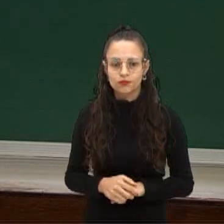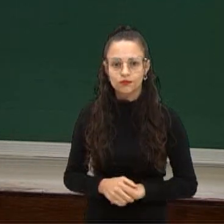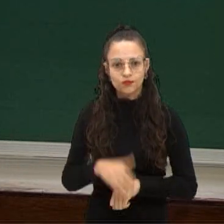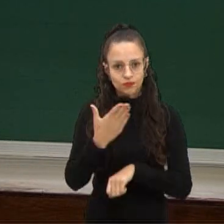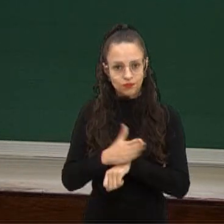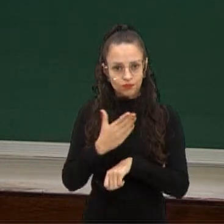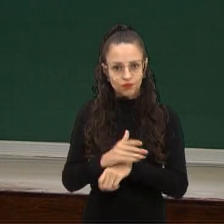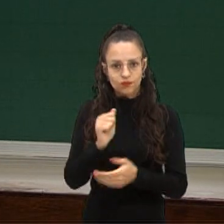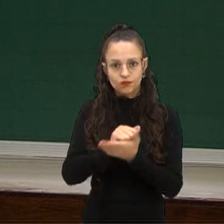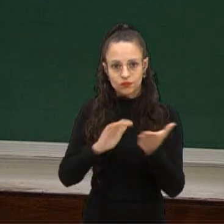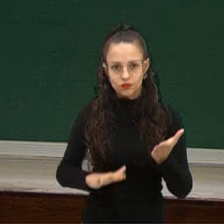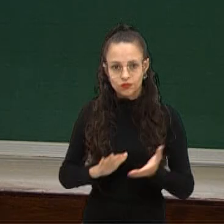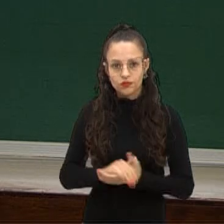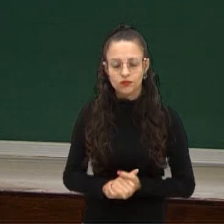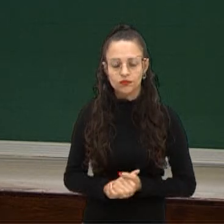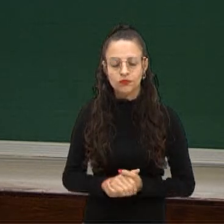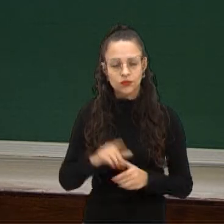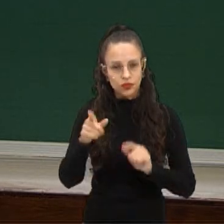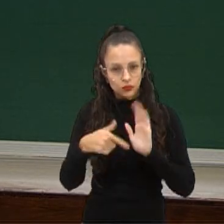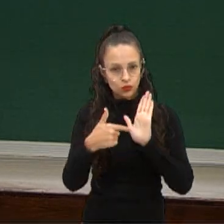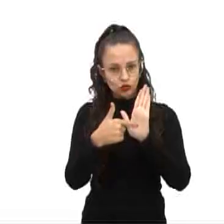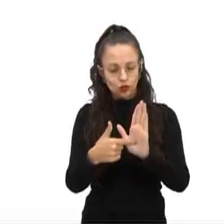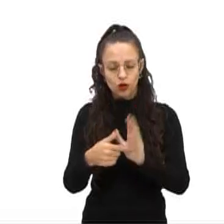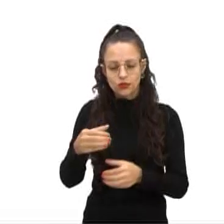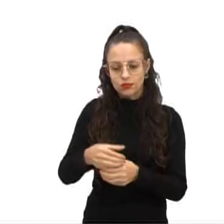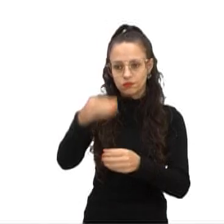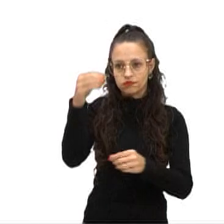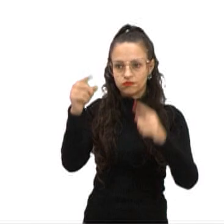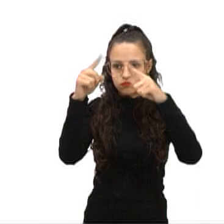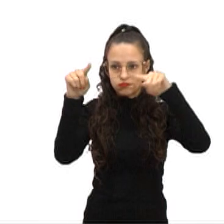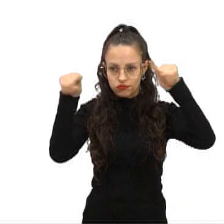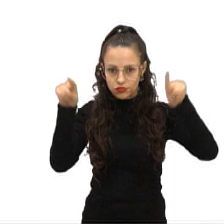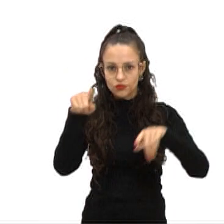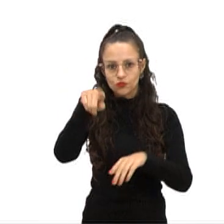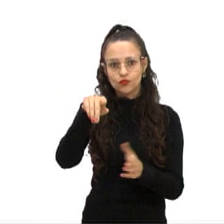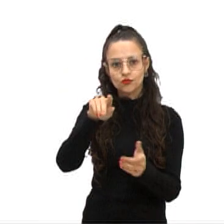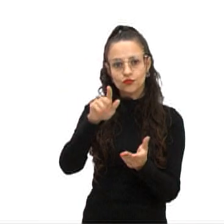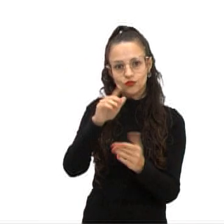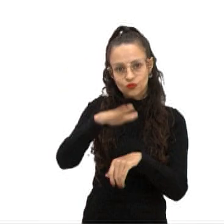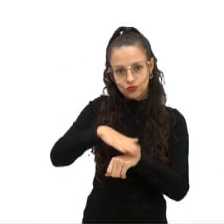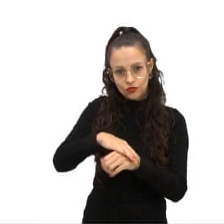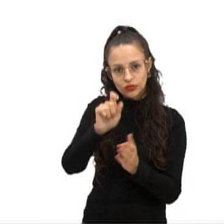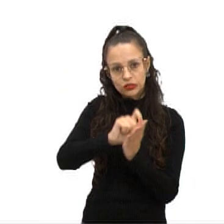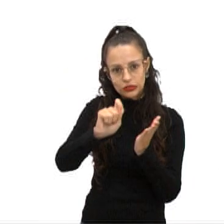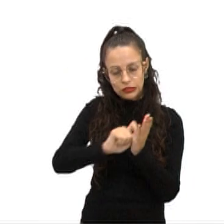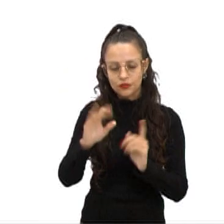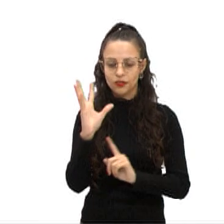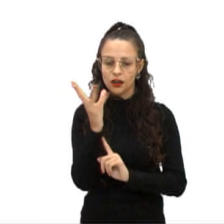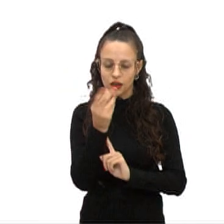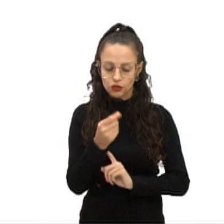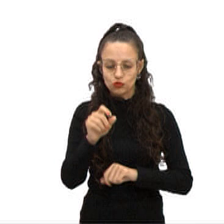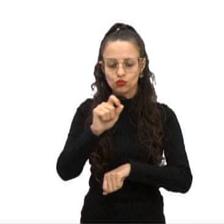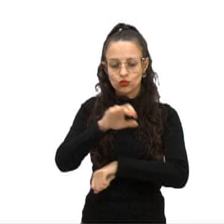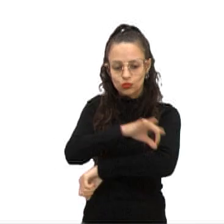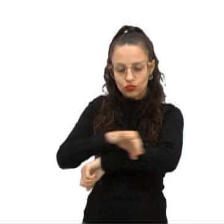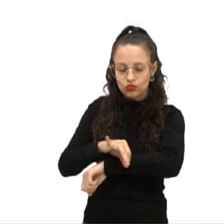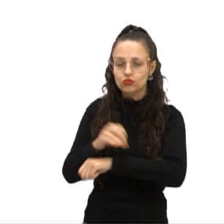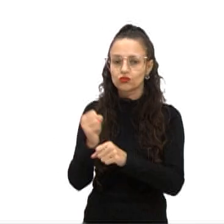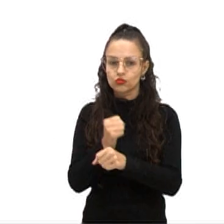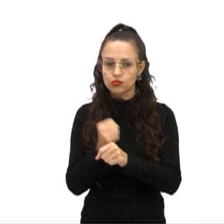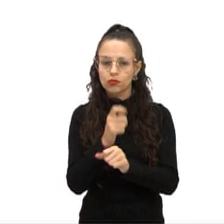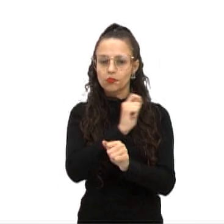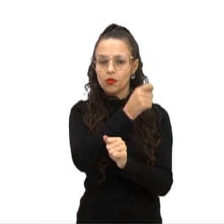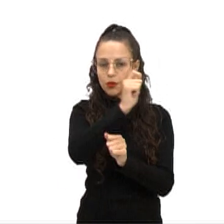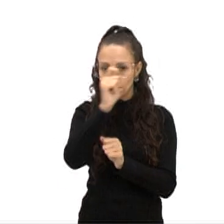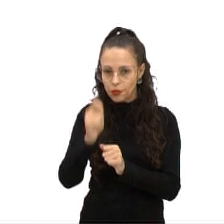Vamos exercitar mais uma vez e a gente já depois mostra um pouquinho do capitel. Escreva sobre a pintura e escultura da arte românica, traçando características que